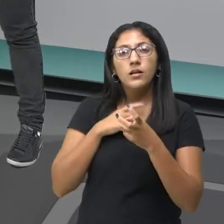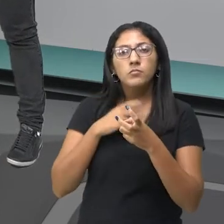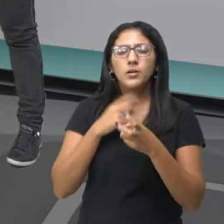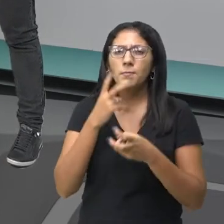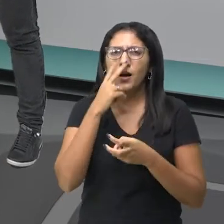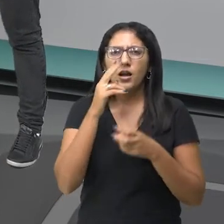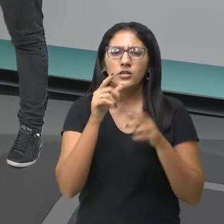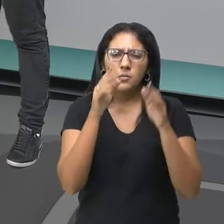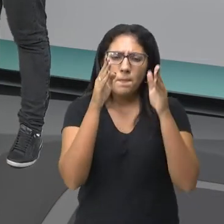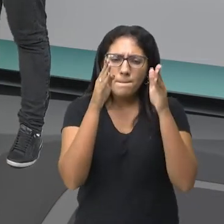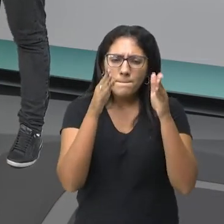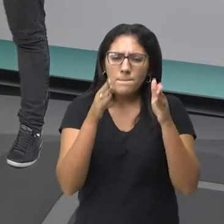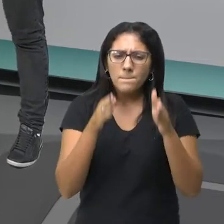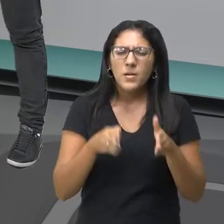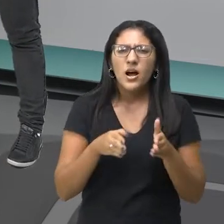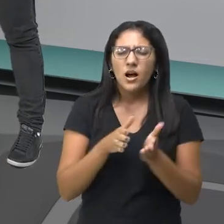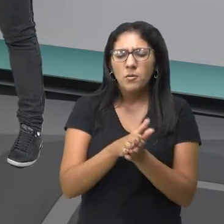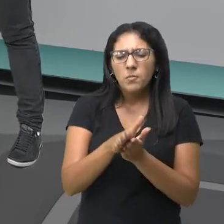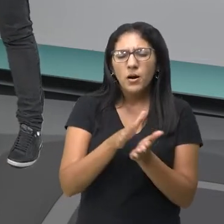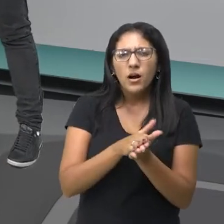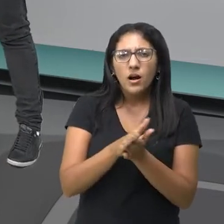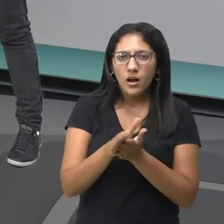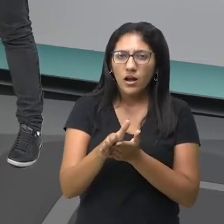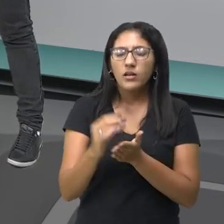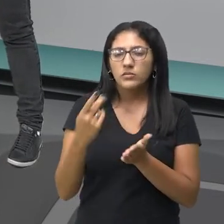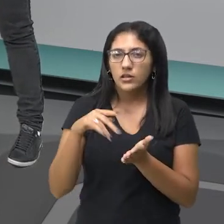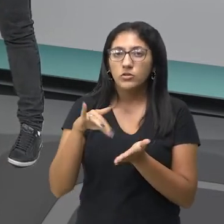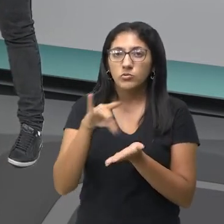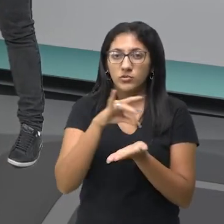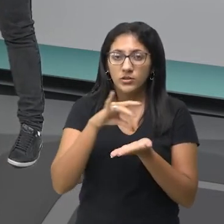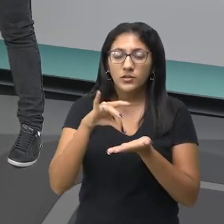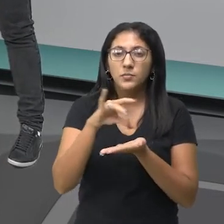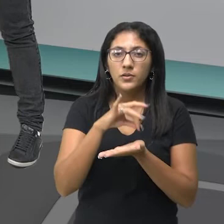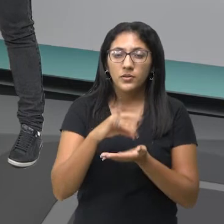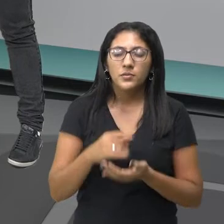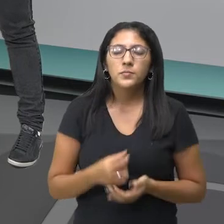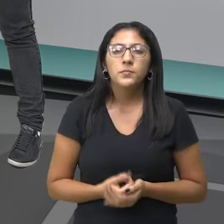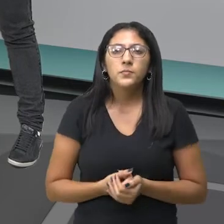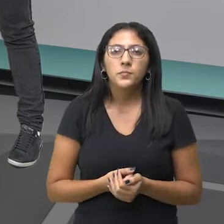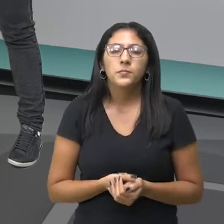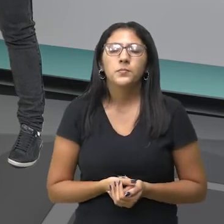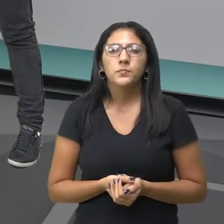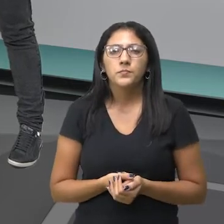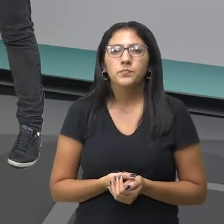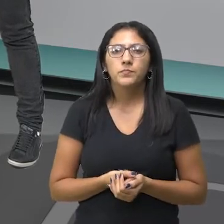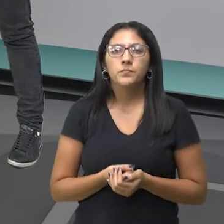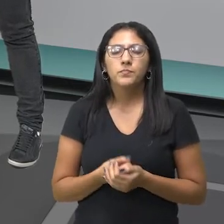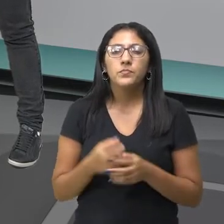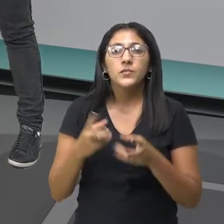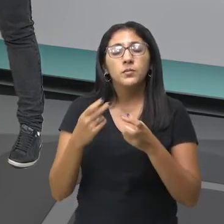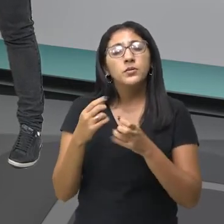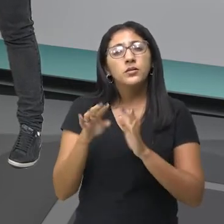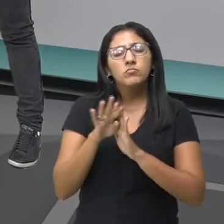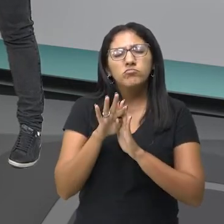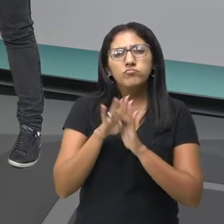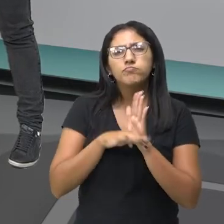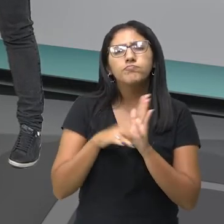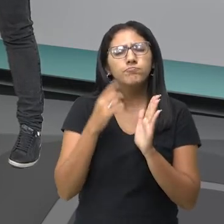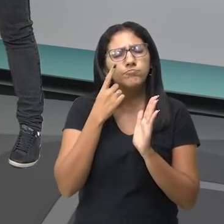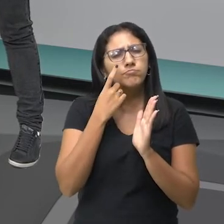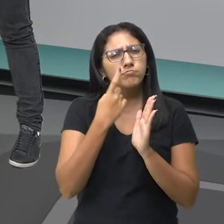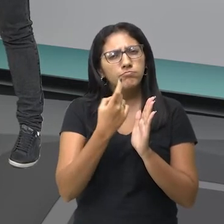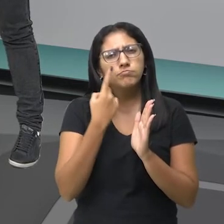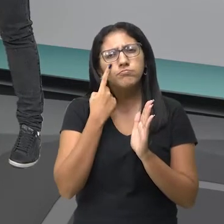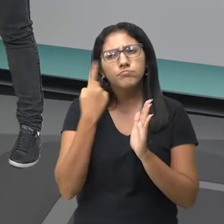fosse de jornal, de um texto impresso, CMEAN Notícias, certo? É o título. E observem que eu tenho aqui um texto